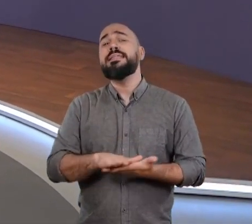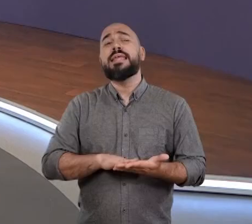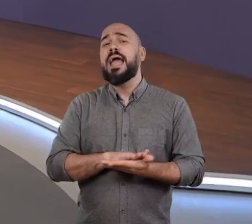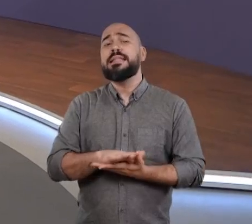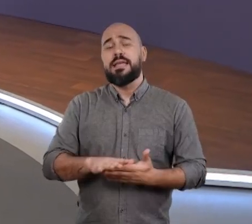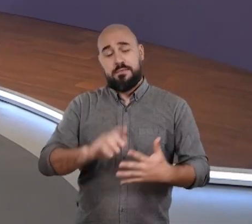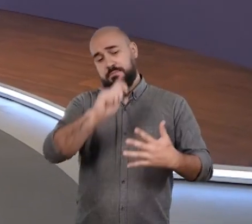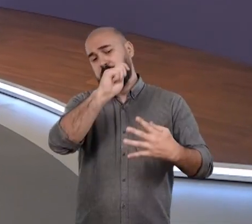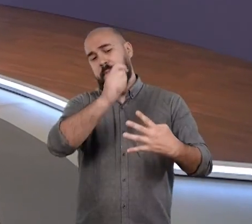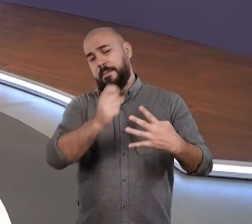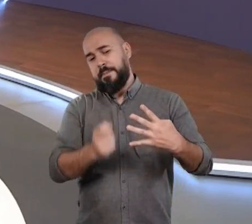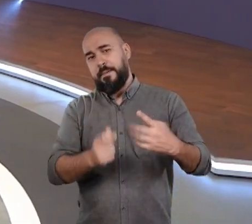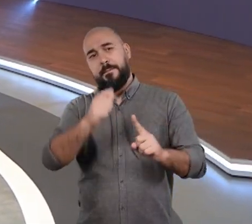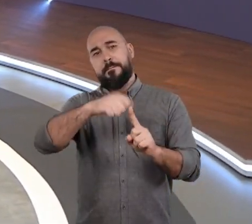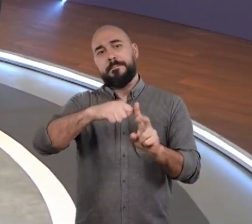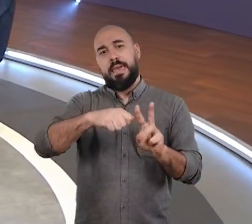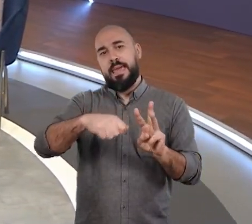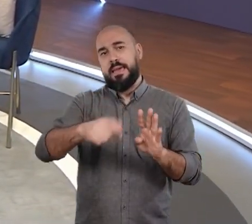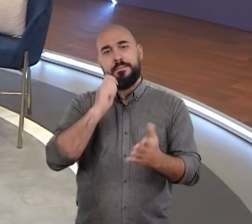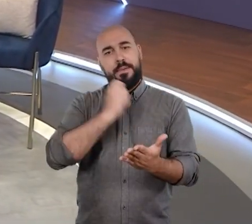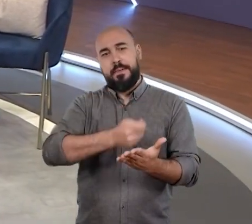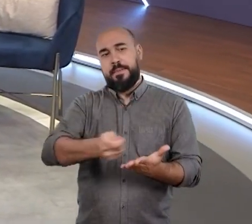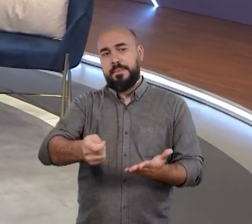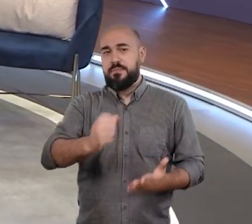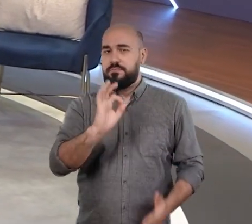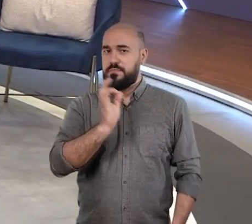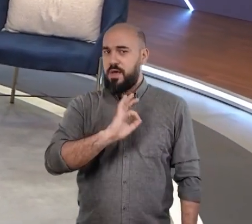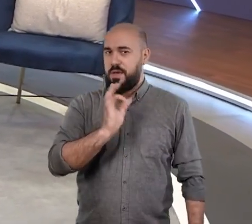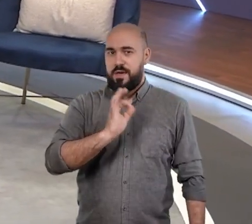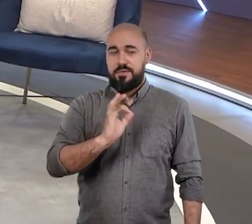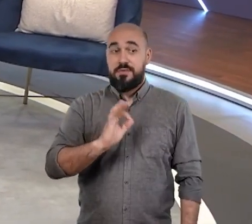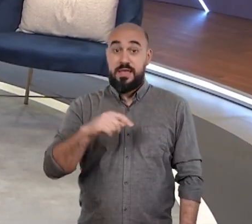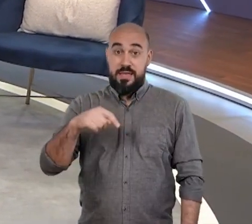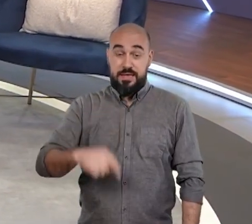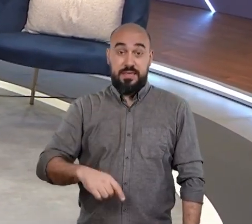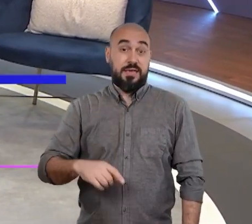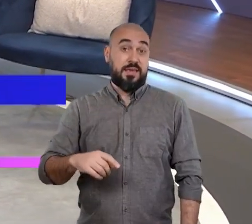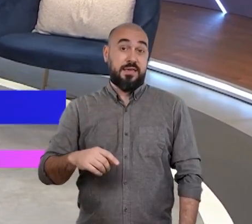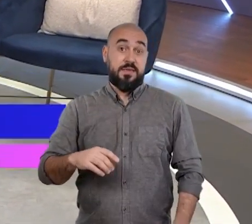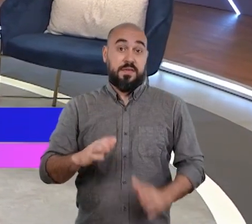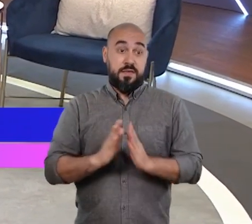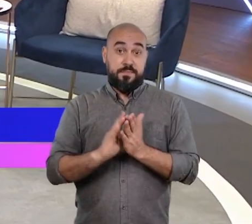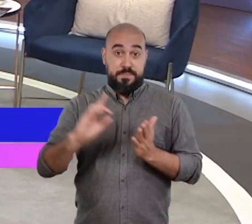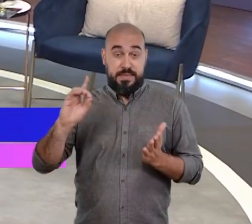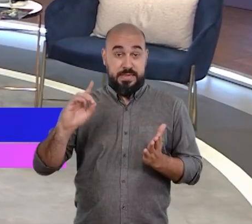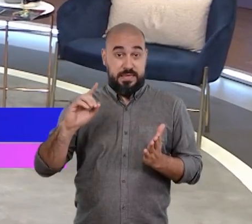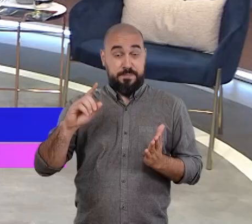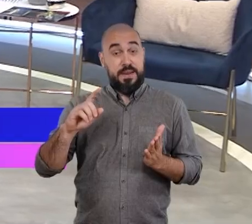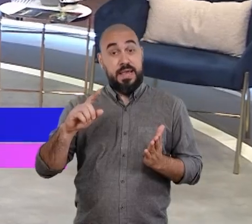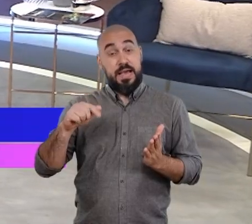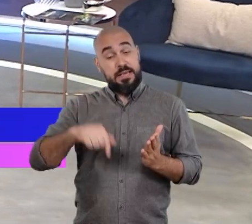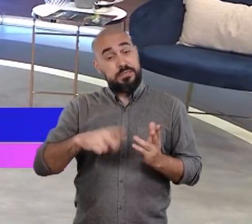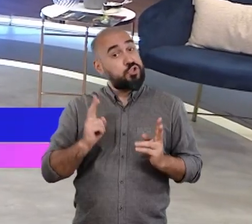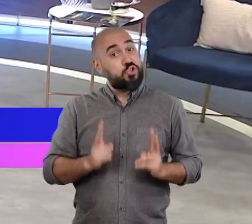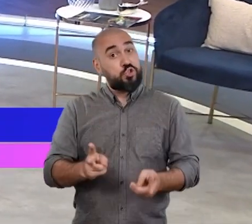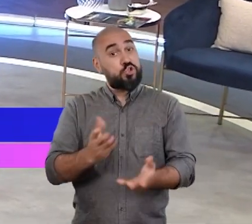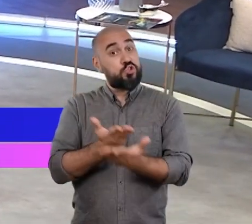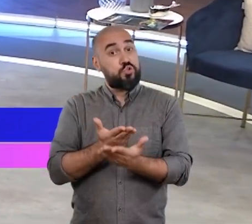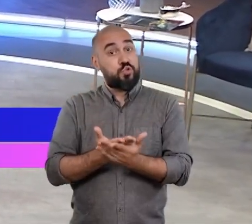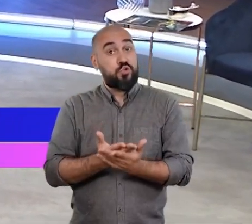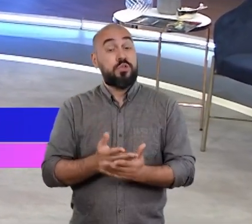pagam mensalidade. E a escola bíblica da Novo Tempo tem uma outra característica muito importante, é que as matrículas